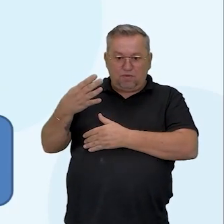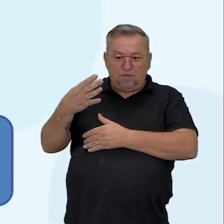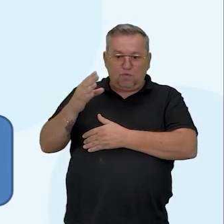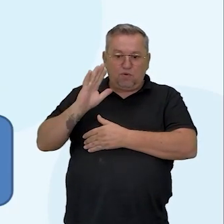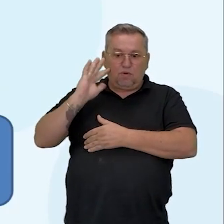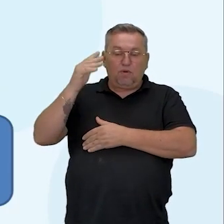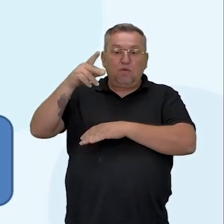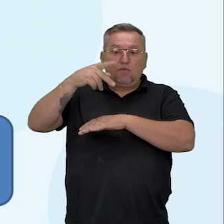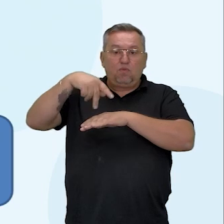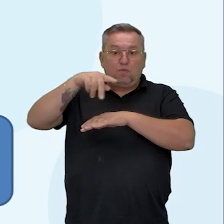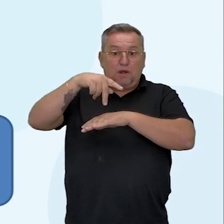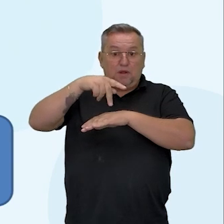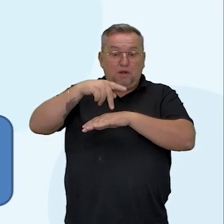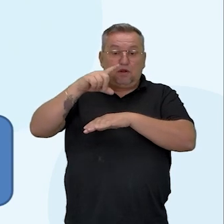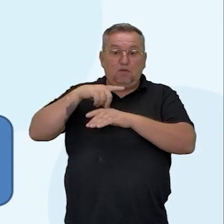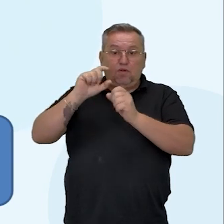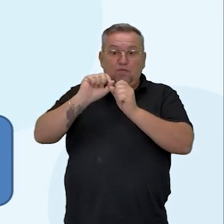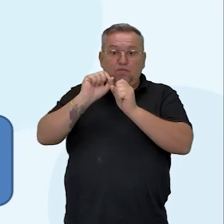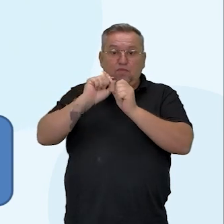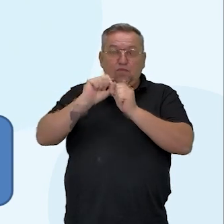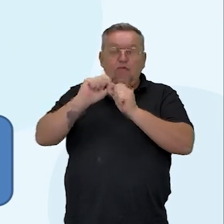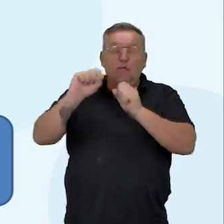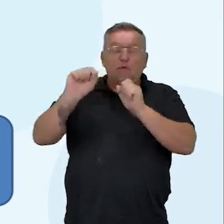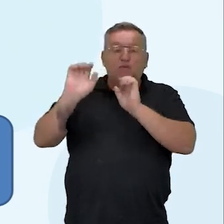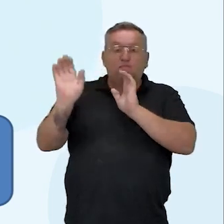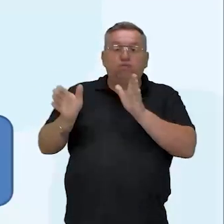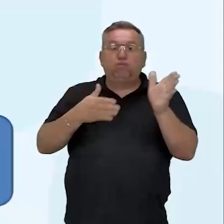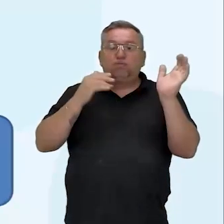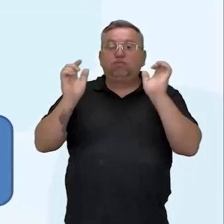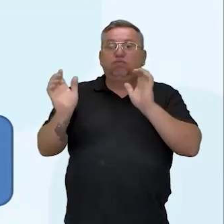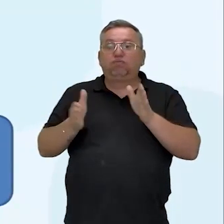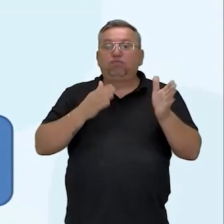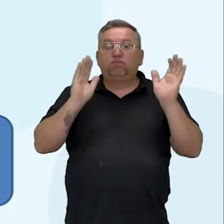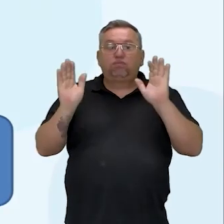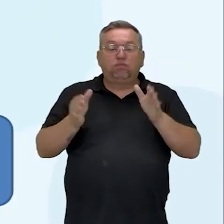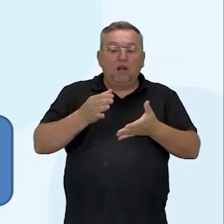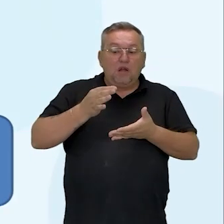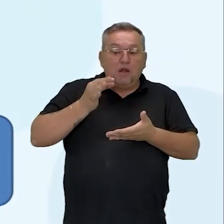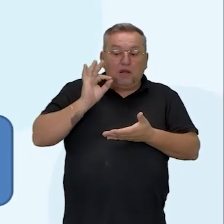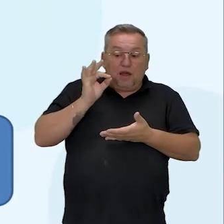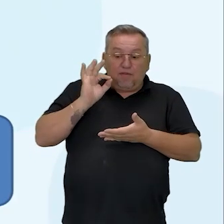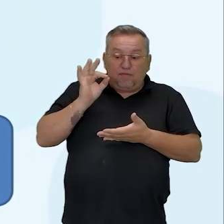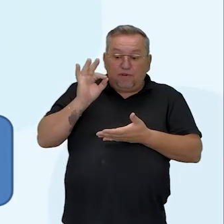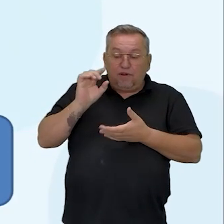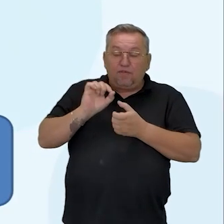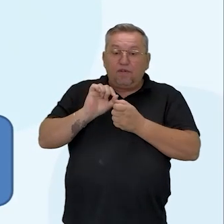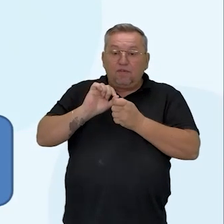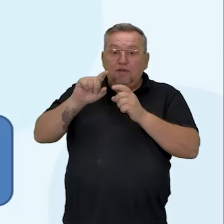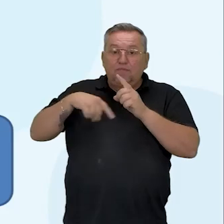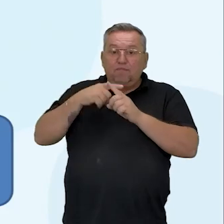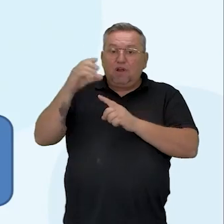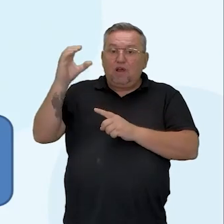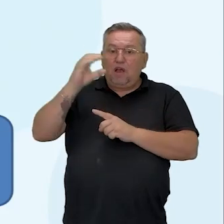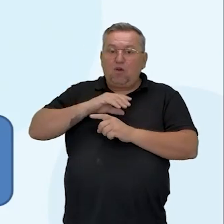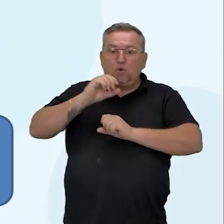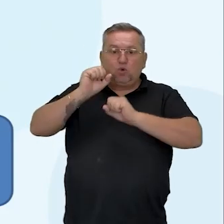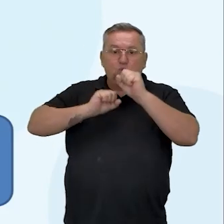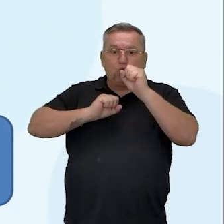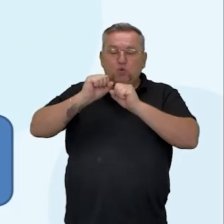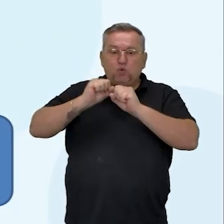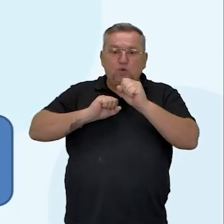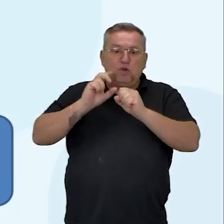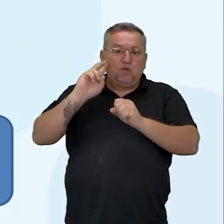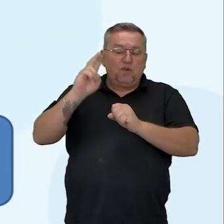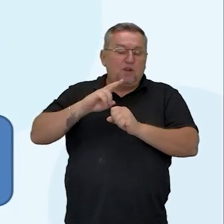de um país que só produzia café praticamente e vai se industrializar muito rapidamente. Caso vocês